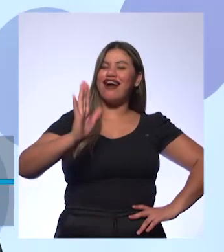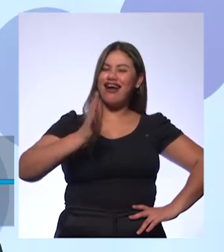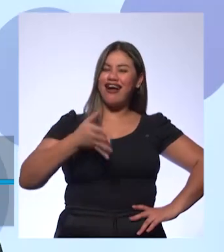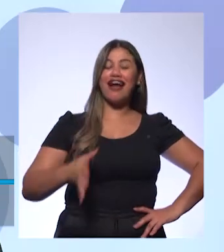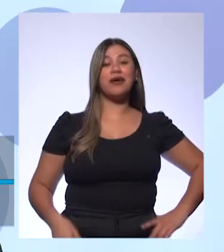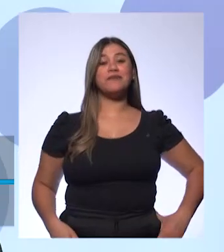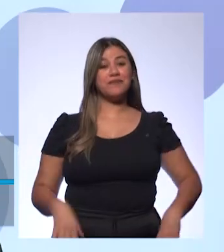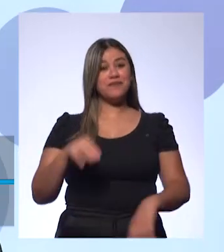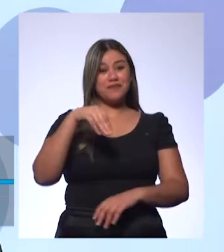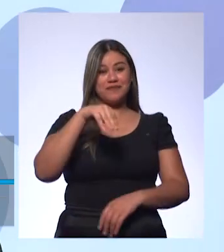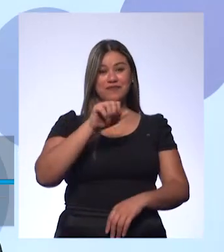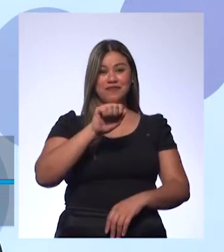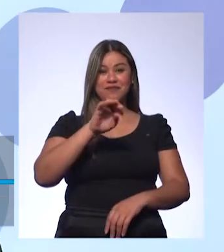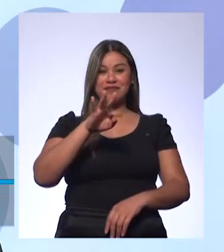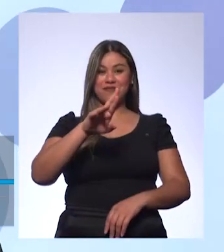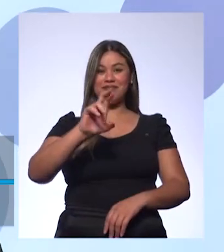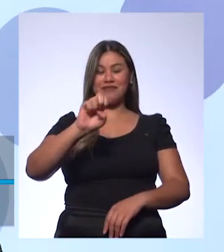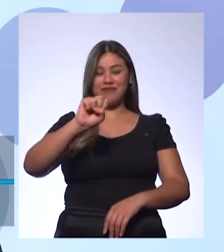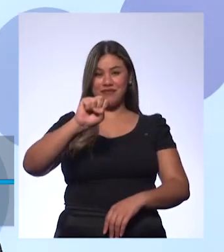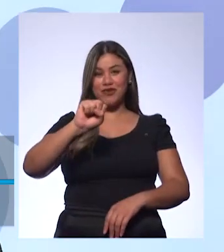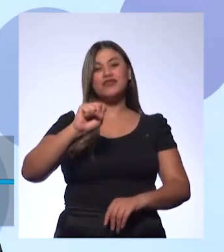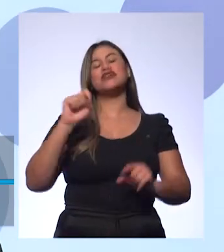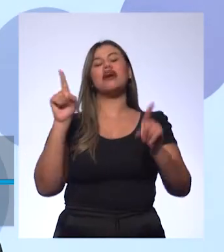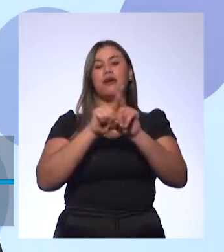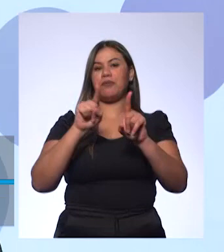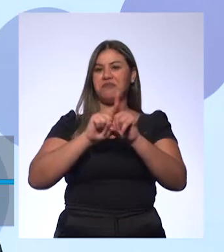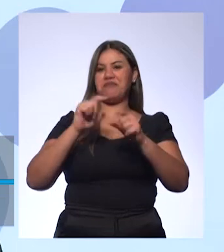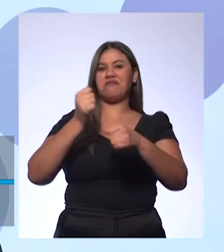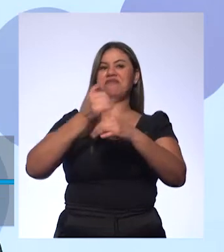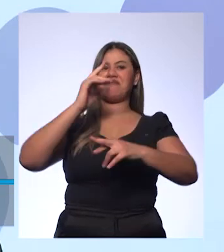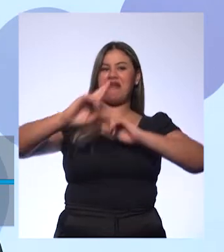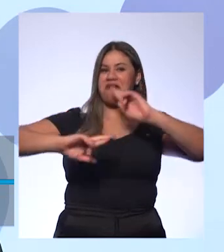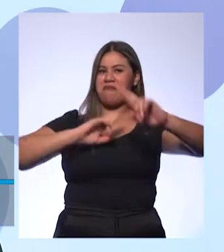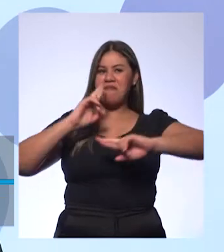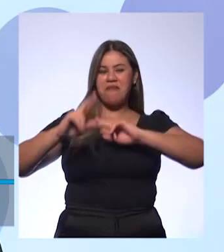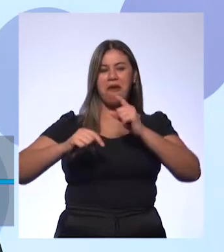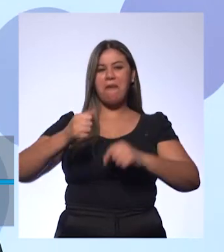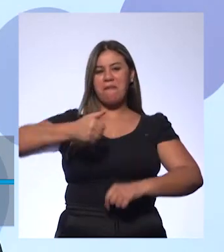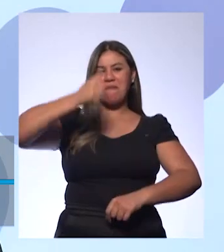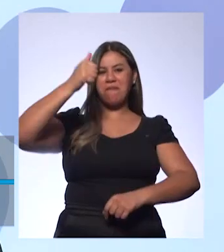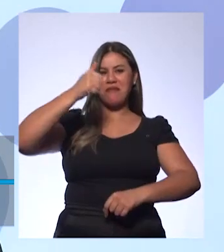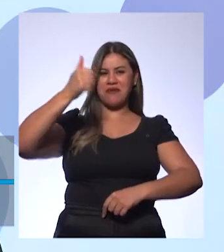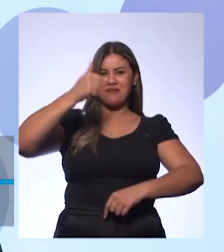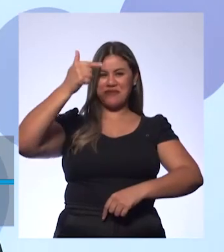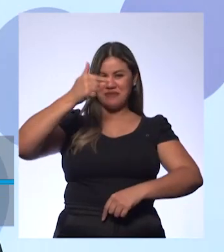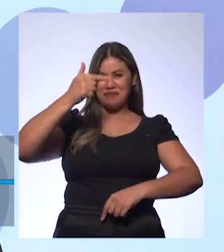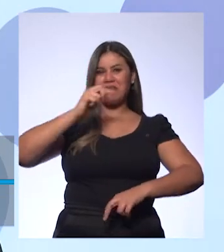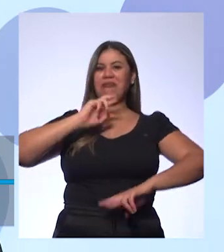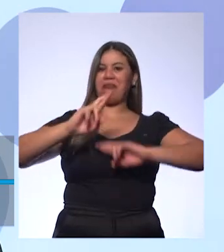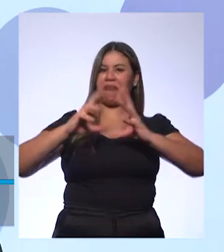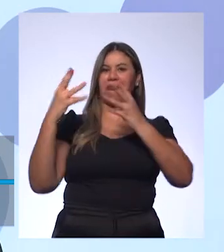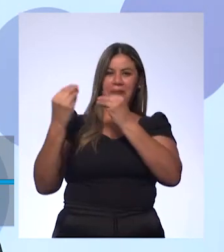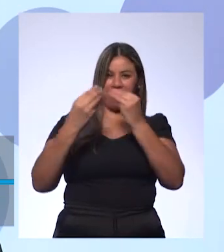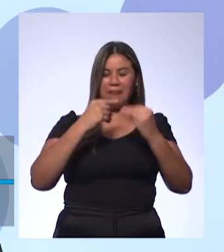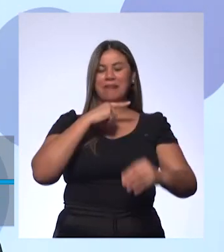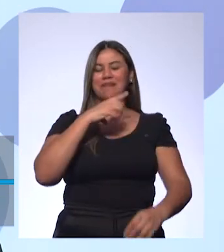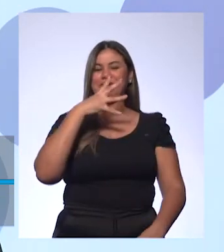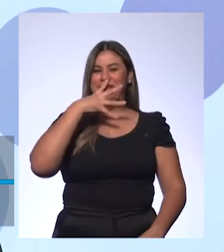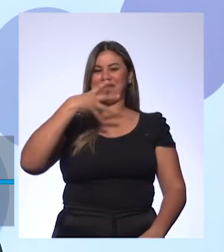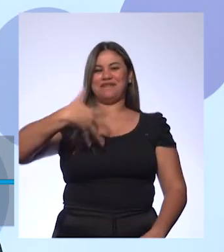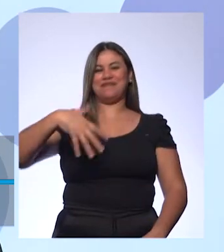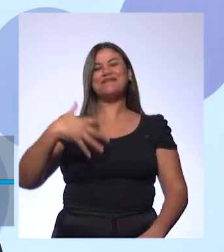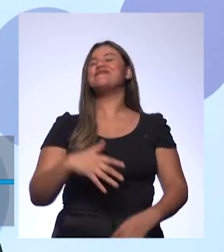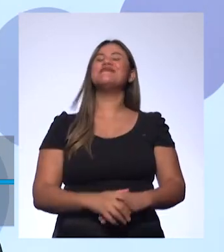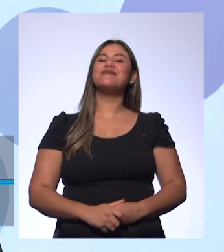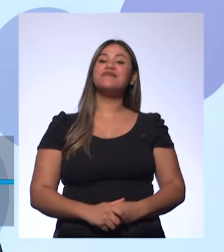que participa bastante. Aqui são os dois que, olha, o campeão e o vice-campeão. Mas vamos lá. Ó, o Pedro Henrique falou